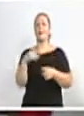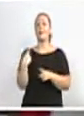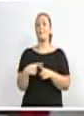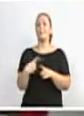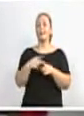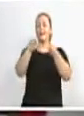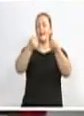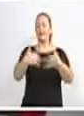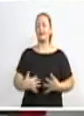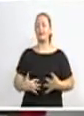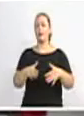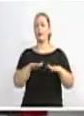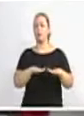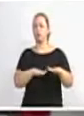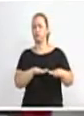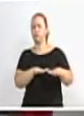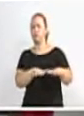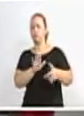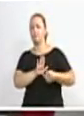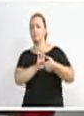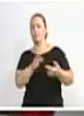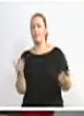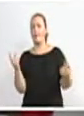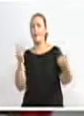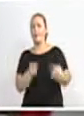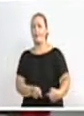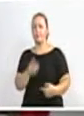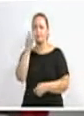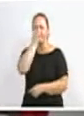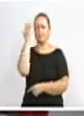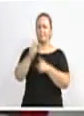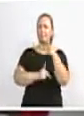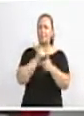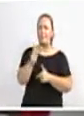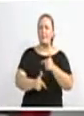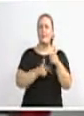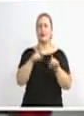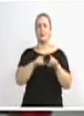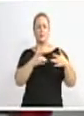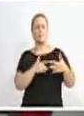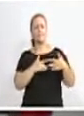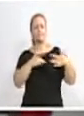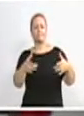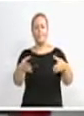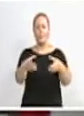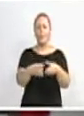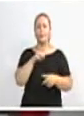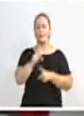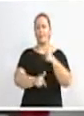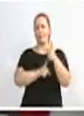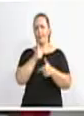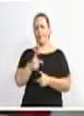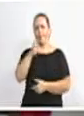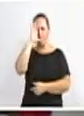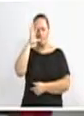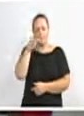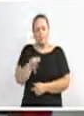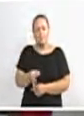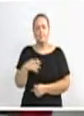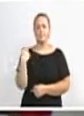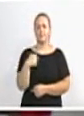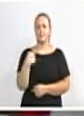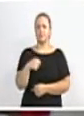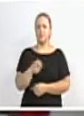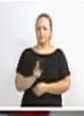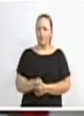os trabalhadores, contra as trabalhadoras e contra aqueles que são solidários com a classe trabalhadora e compreendem que nós precisamos